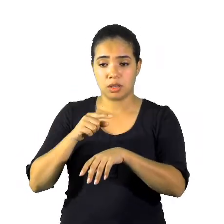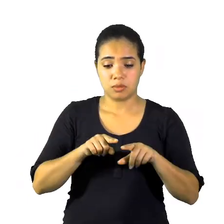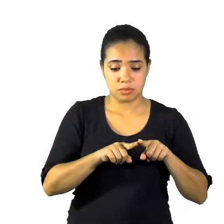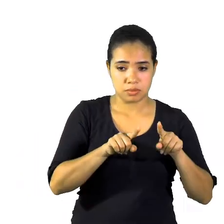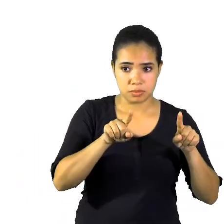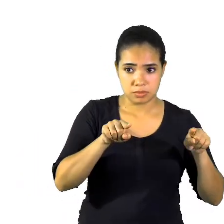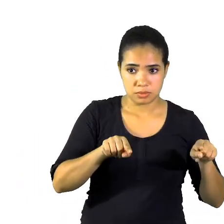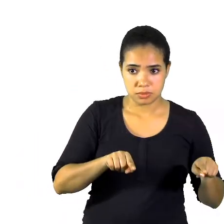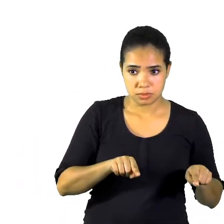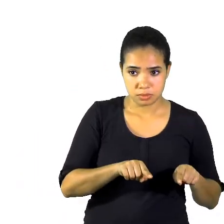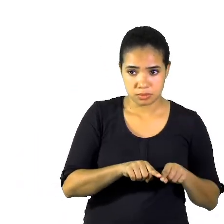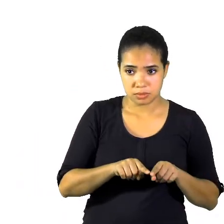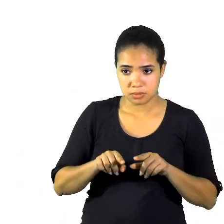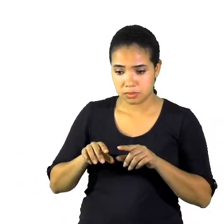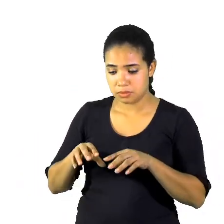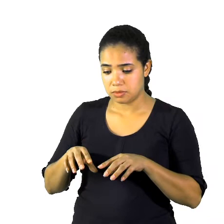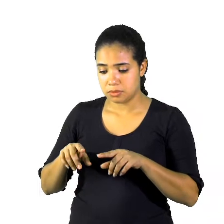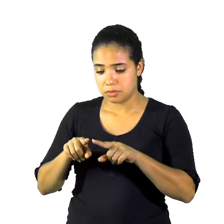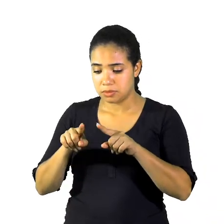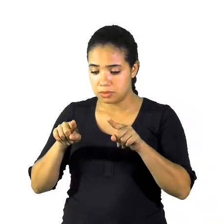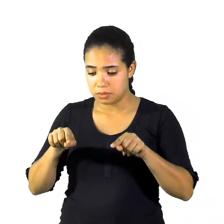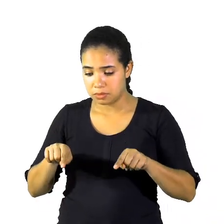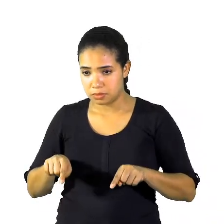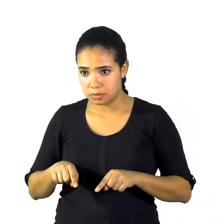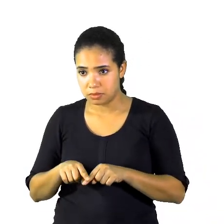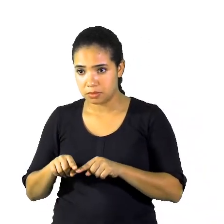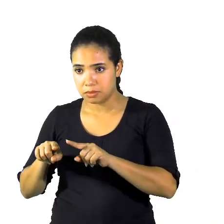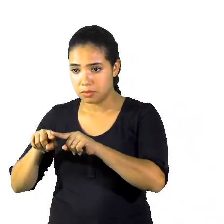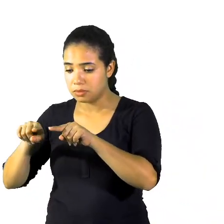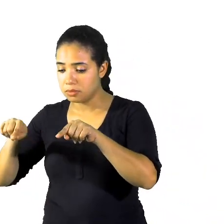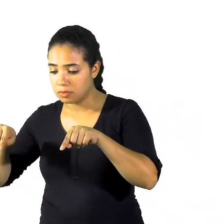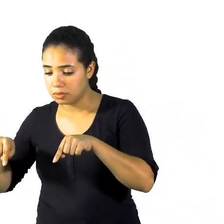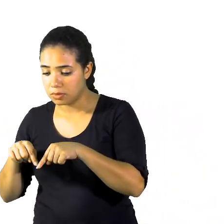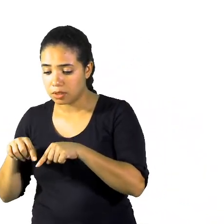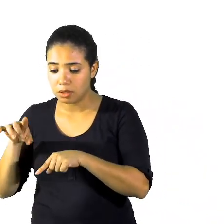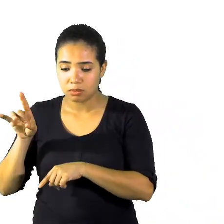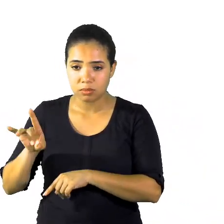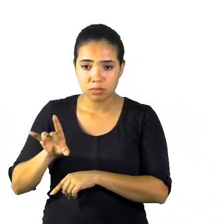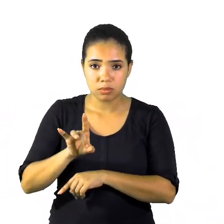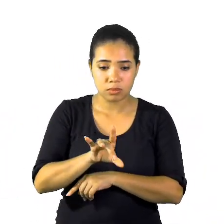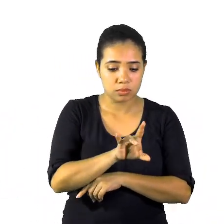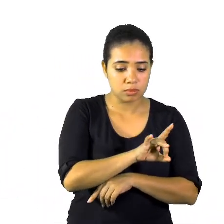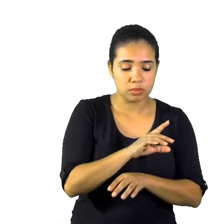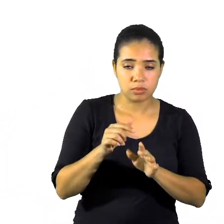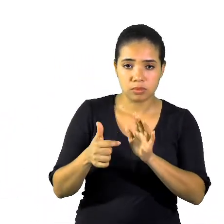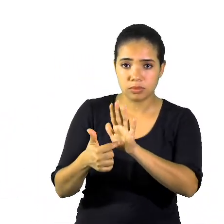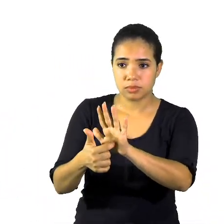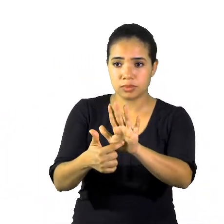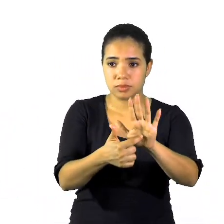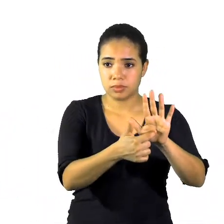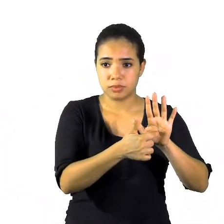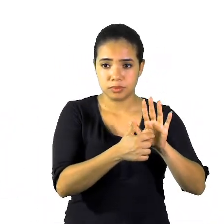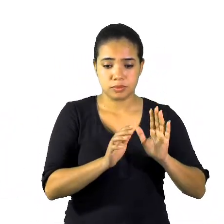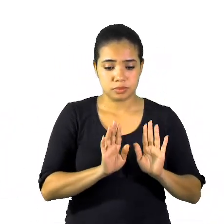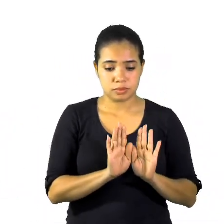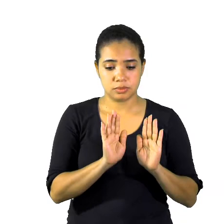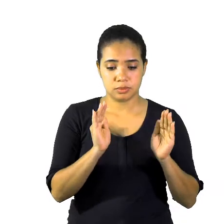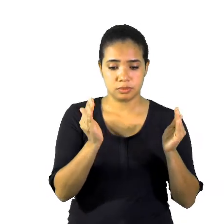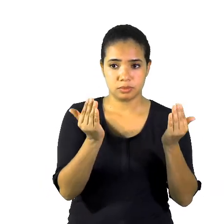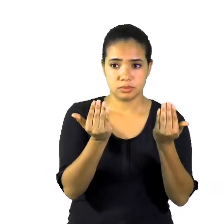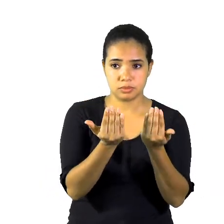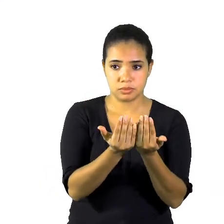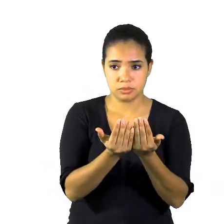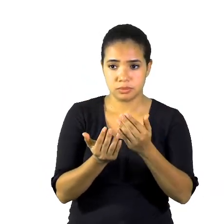nosso slide, como é que cada uma delas vai ser mostrada, como é que cada uma dessas representações, dessas projeções,